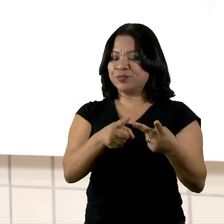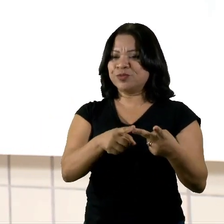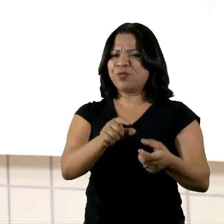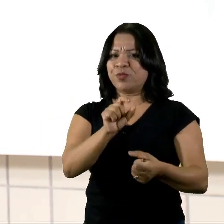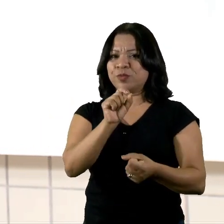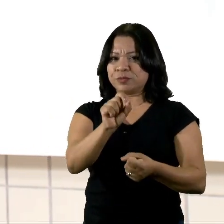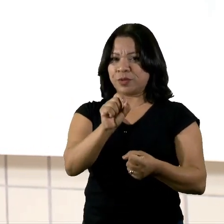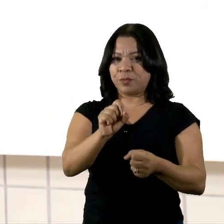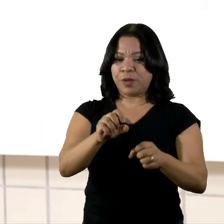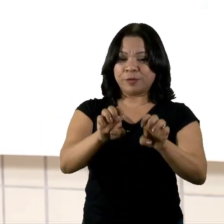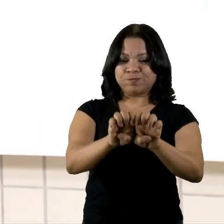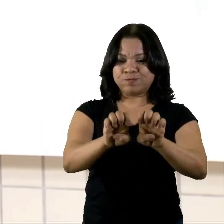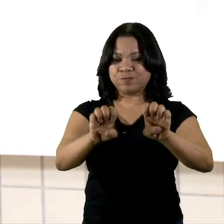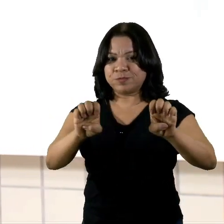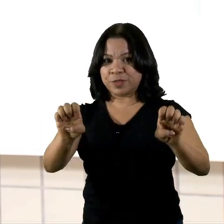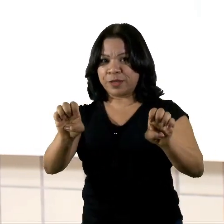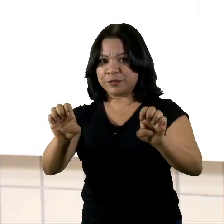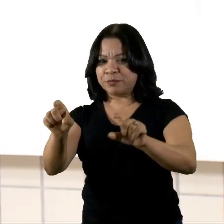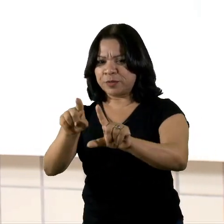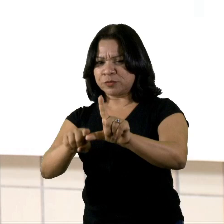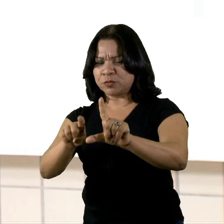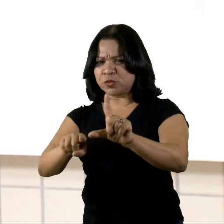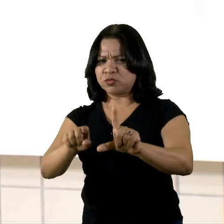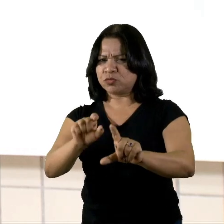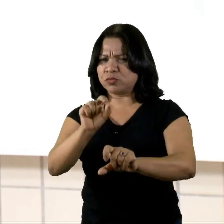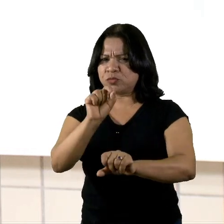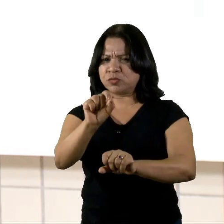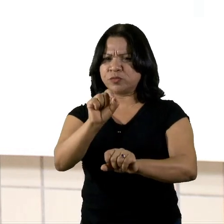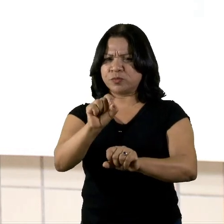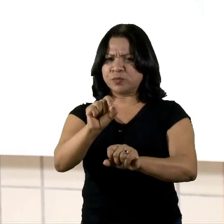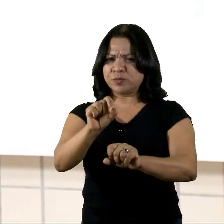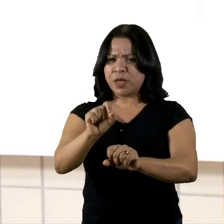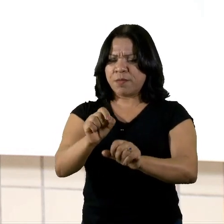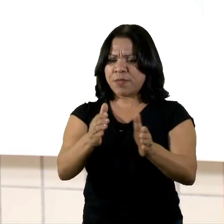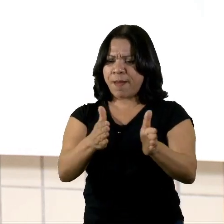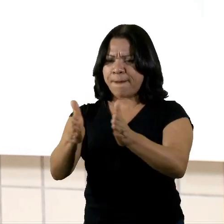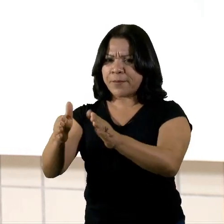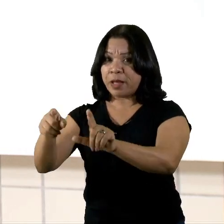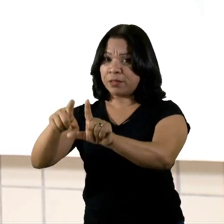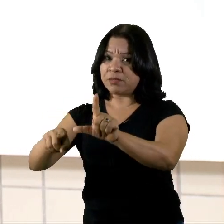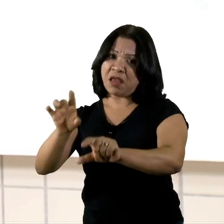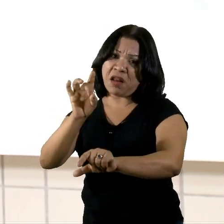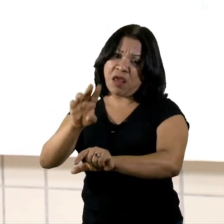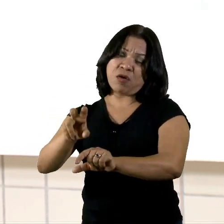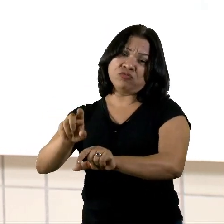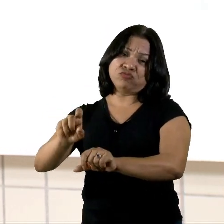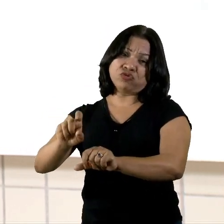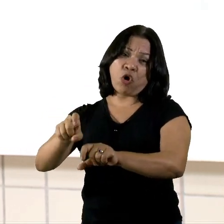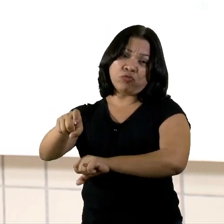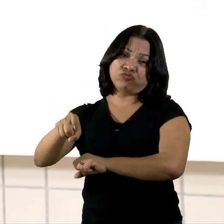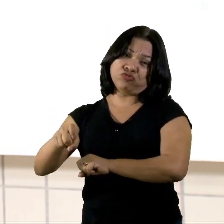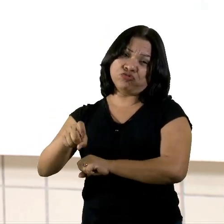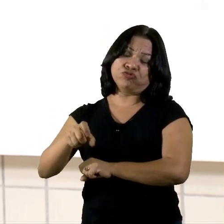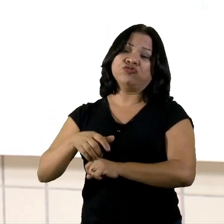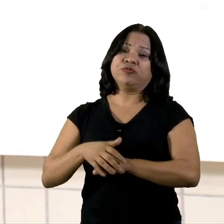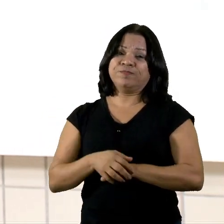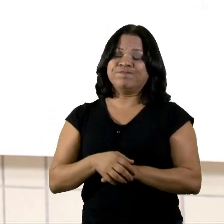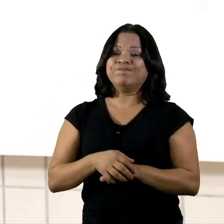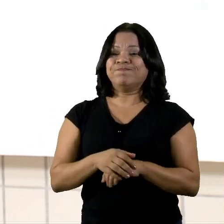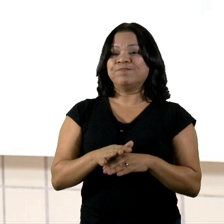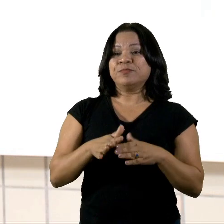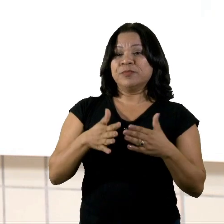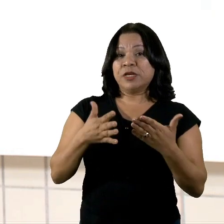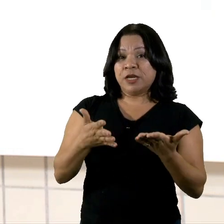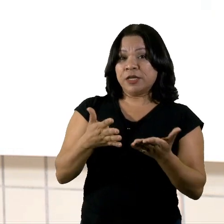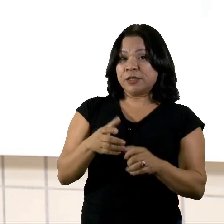nessa expressão algébrica, a parte literal é só x, tá? Aqui no caso, x